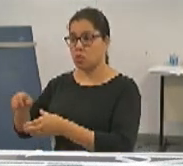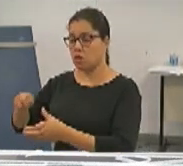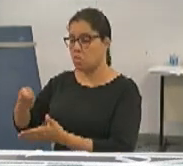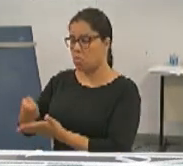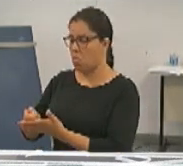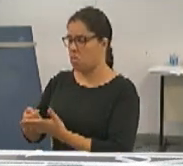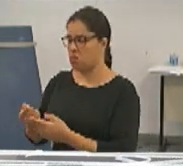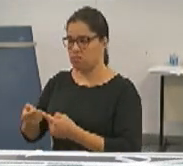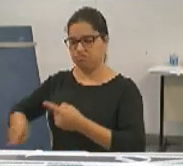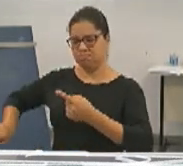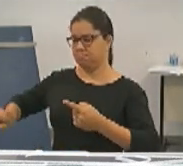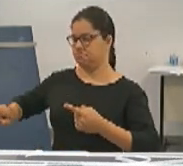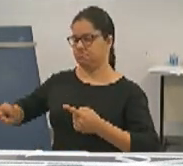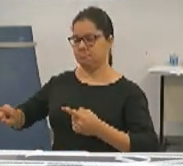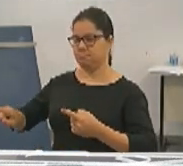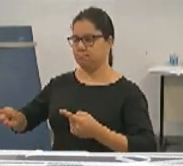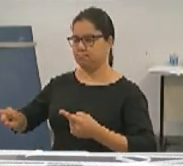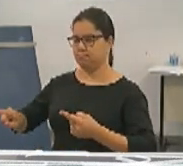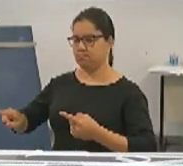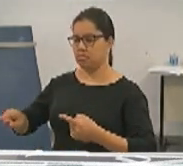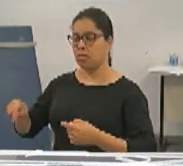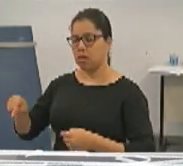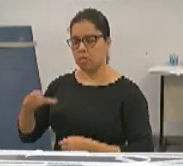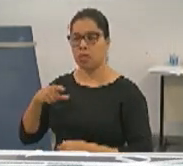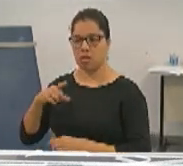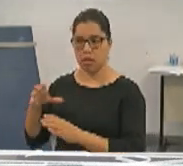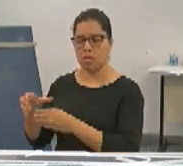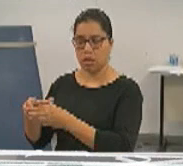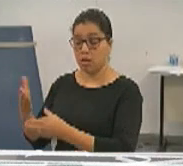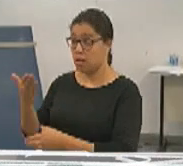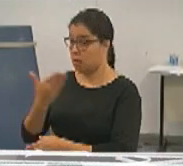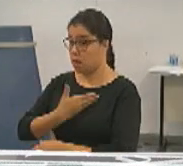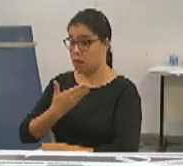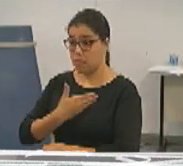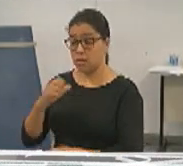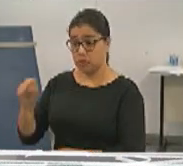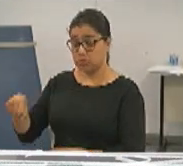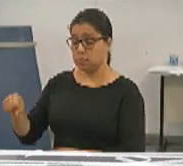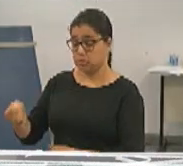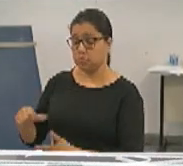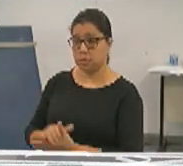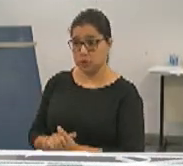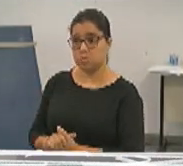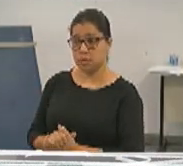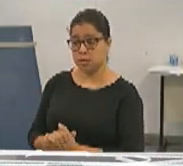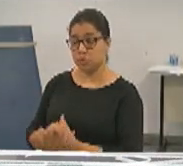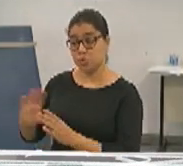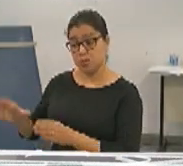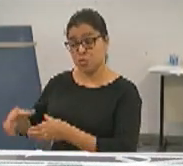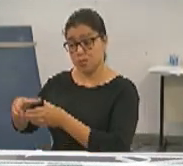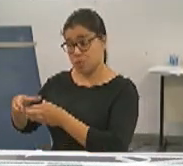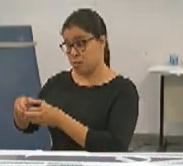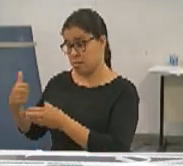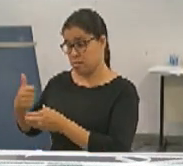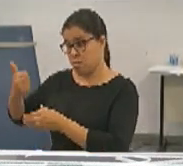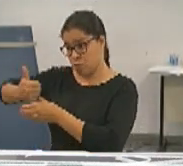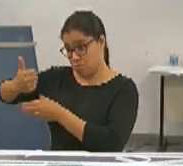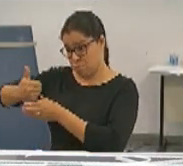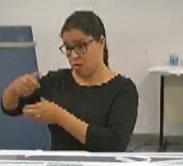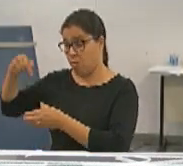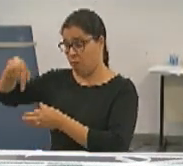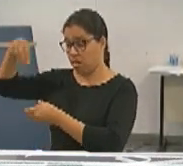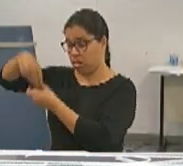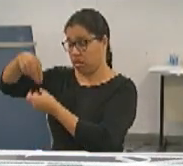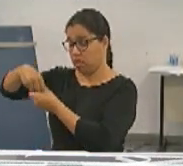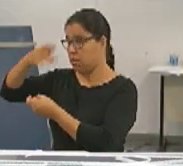contra, inclusive colegas vinculados ao grupo, né, da chapa número 1. Né? Então, assim,